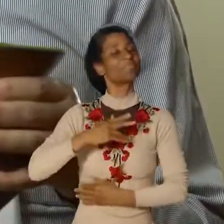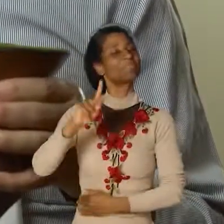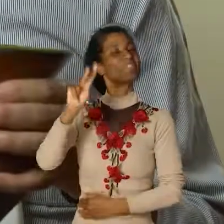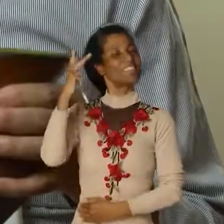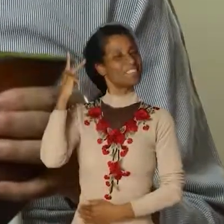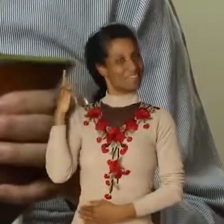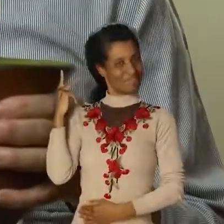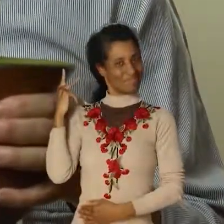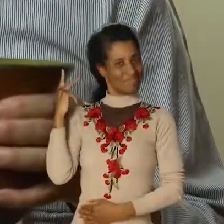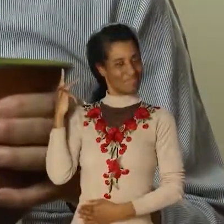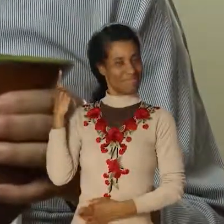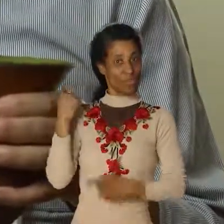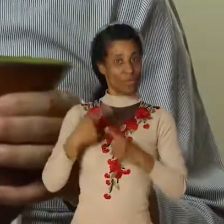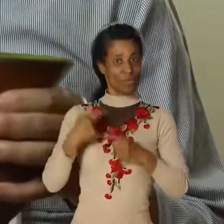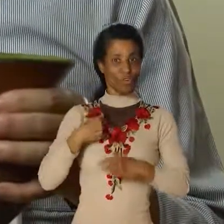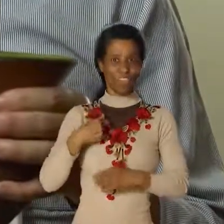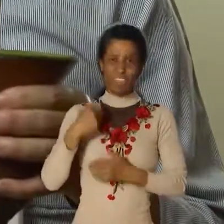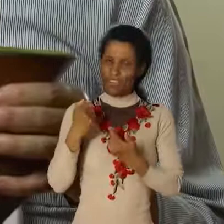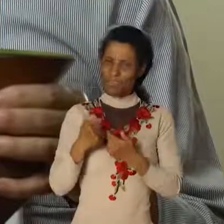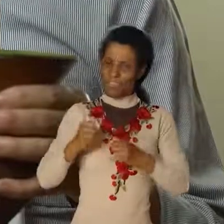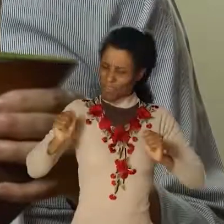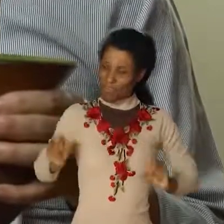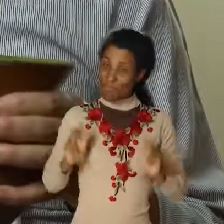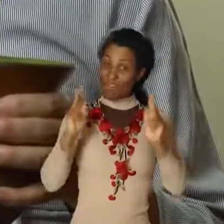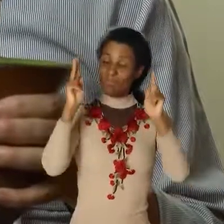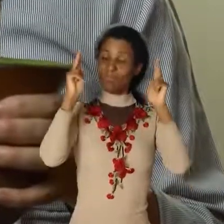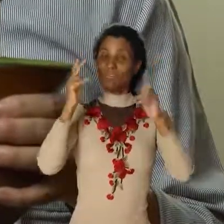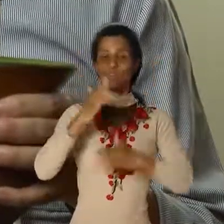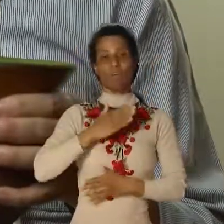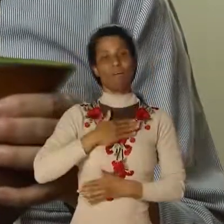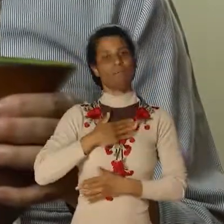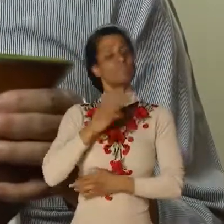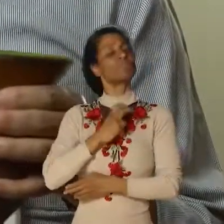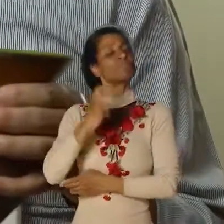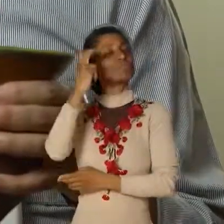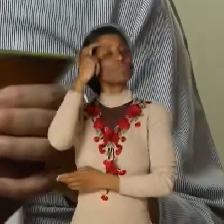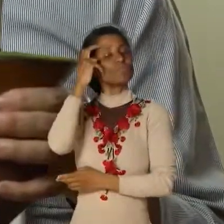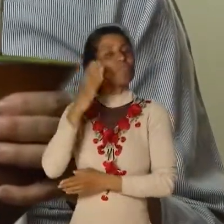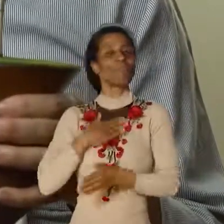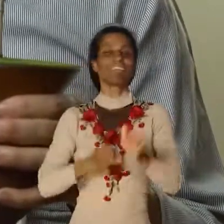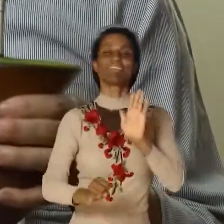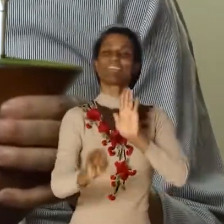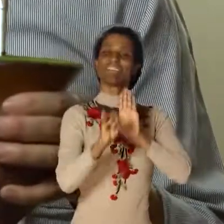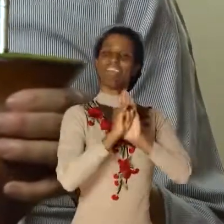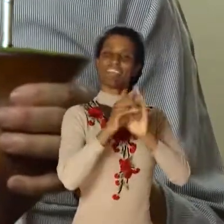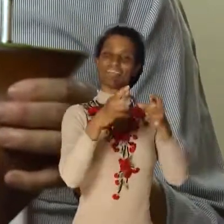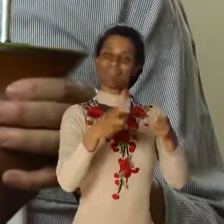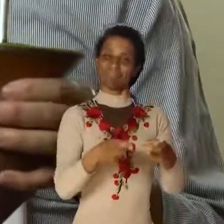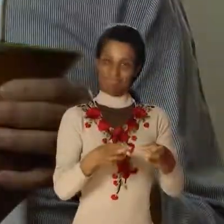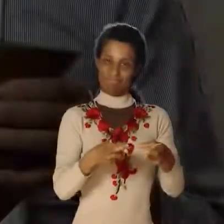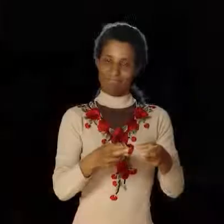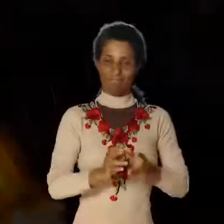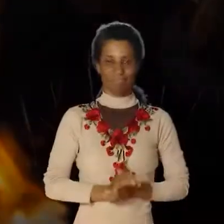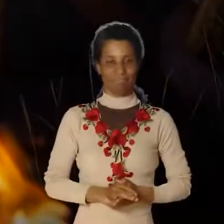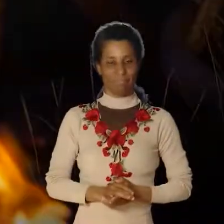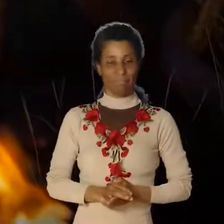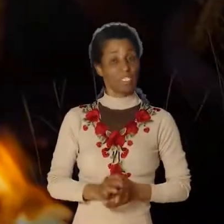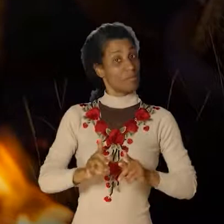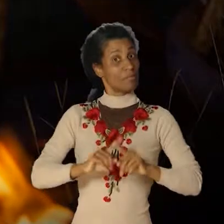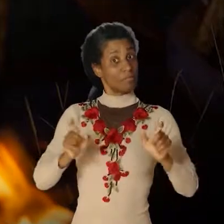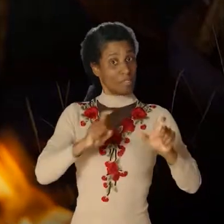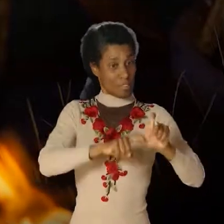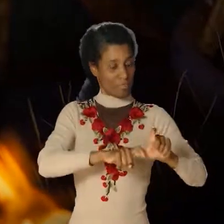quê? Por causa da minha história. Por causa que eu valorizo a minha cultura, a minha identidade regional.